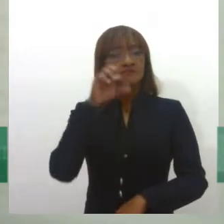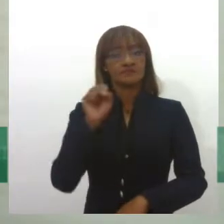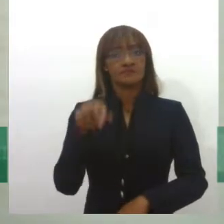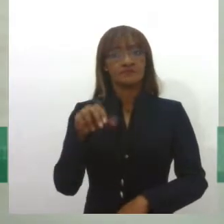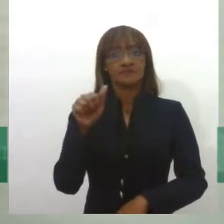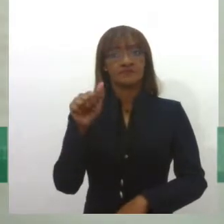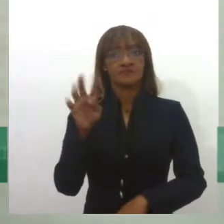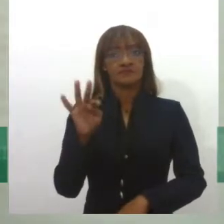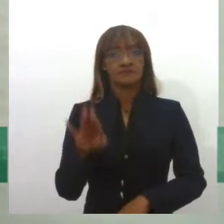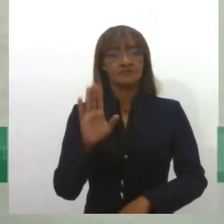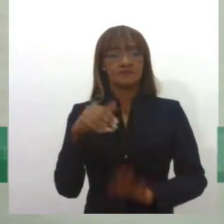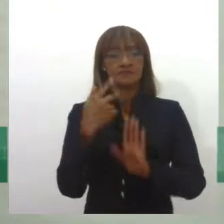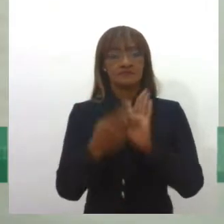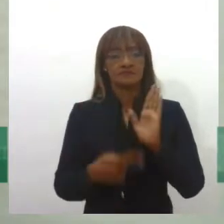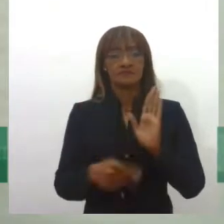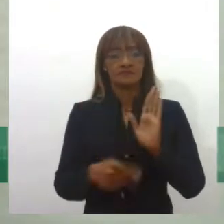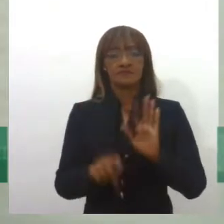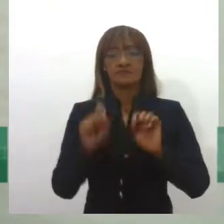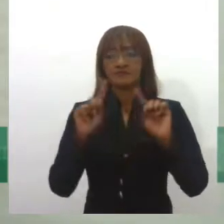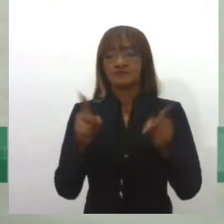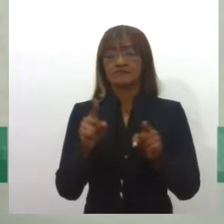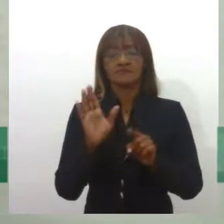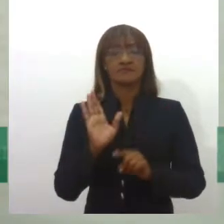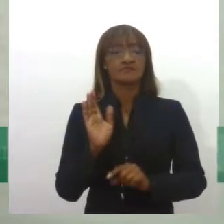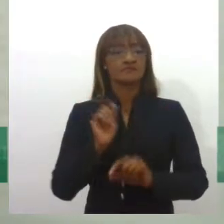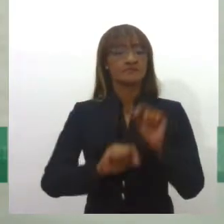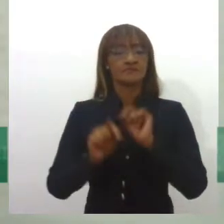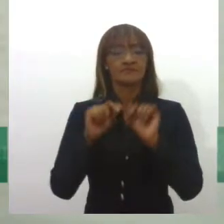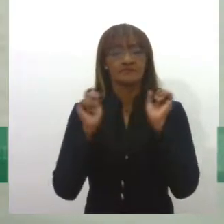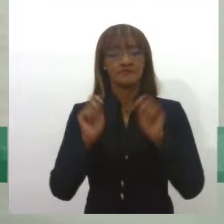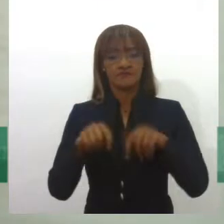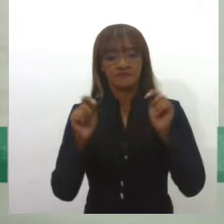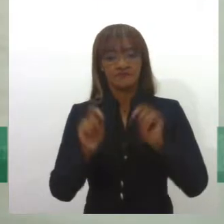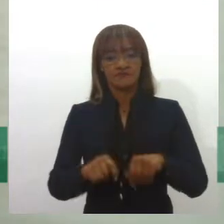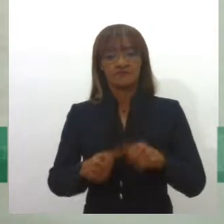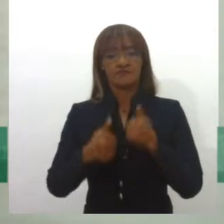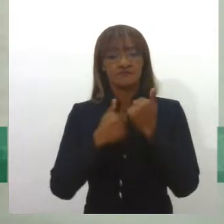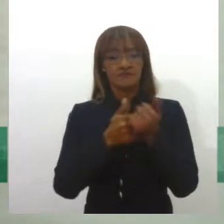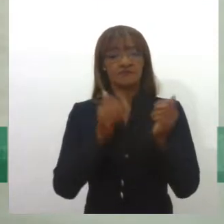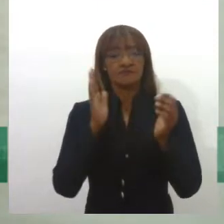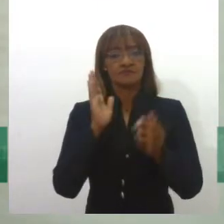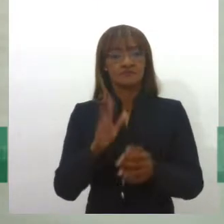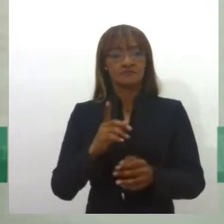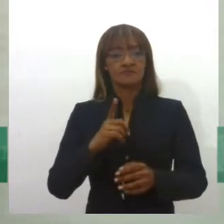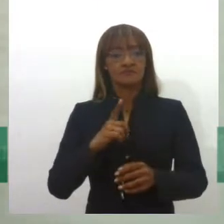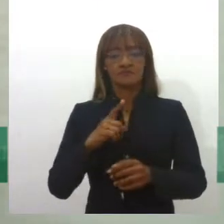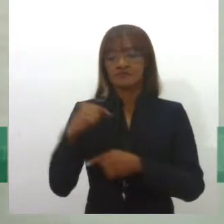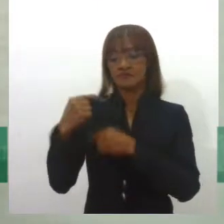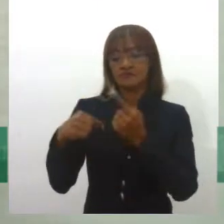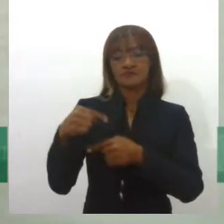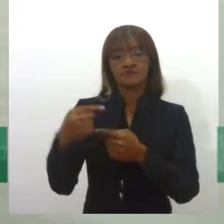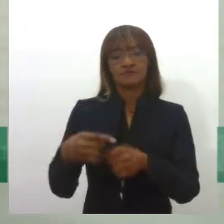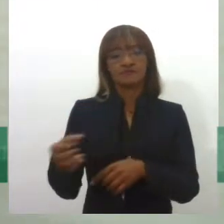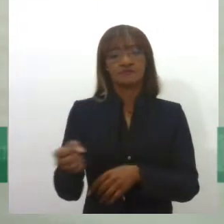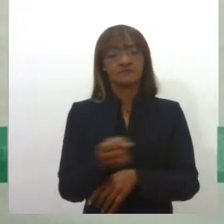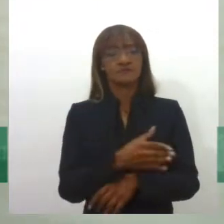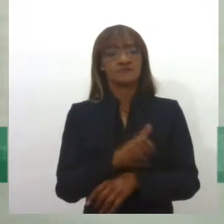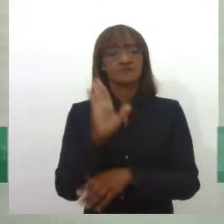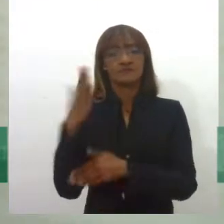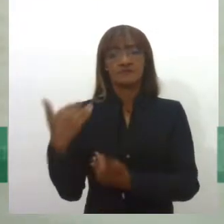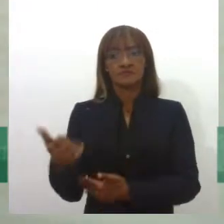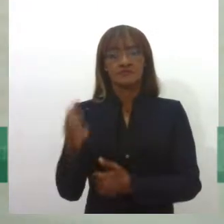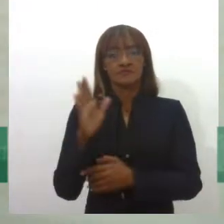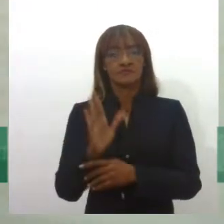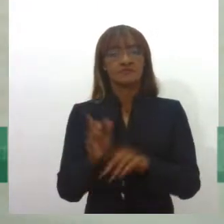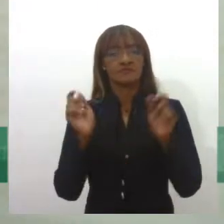a proposta, abre aspas, pode contribuir para propiciar às novas gerações as ferramentas para